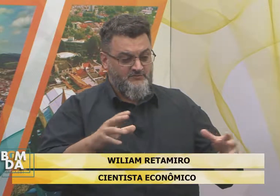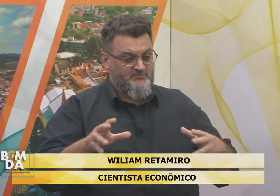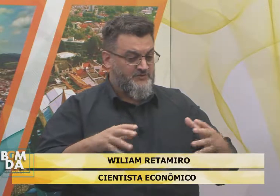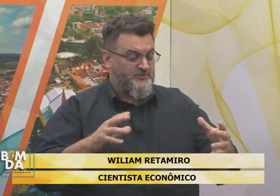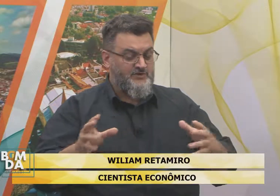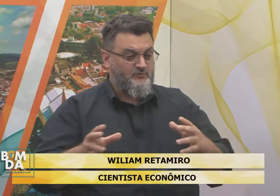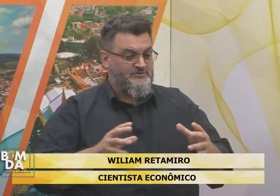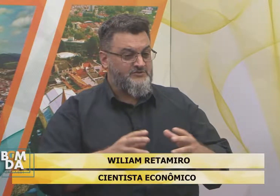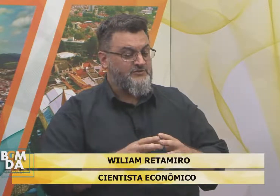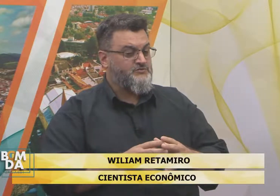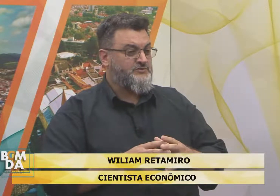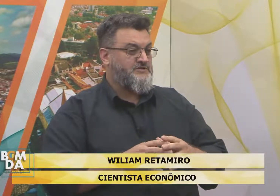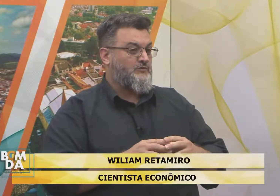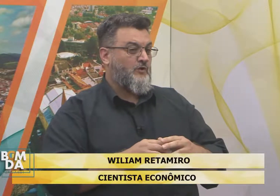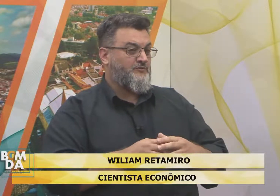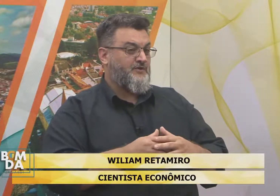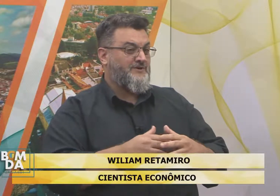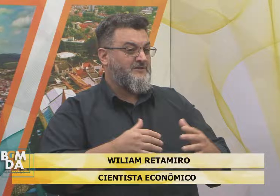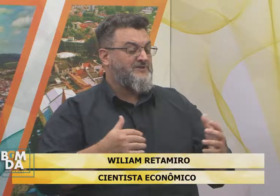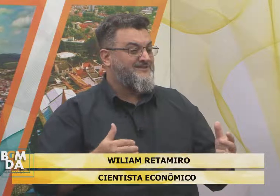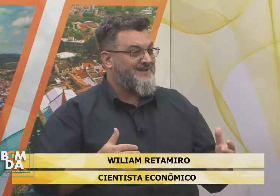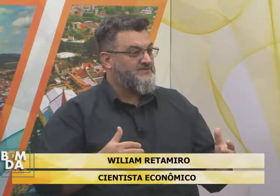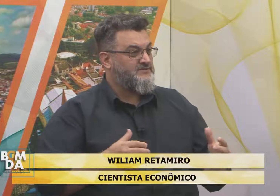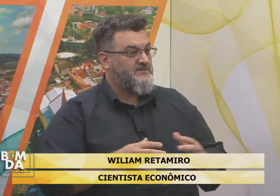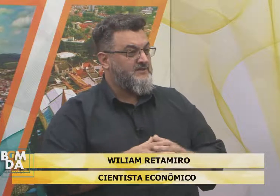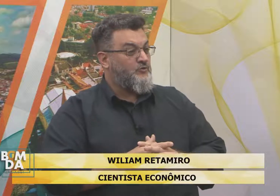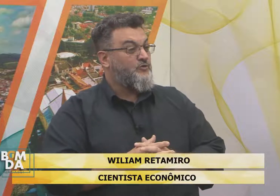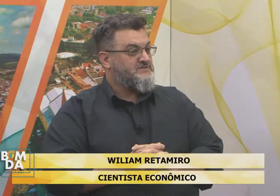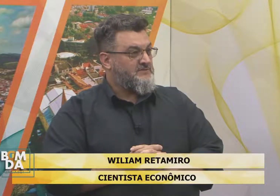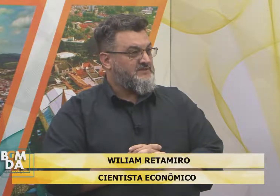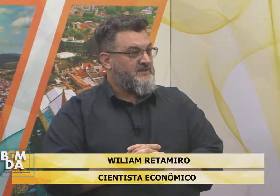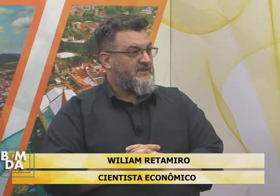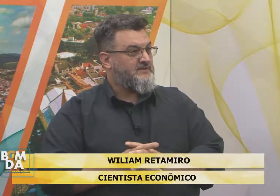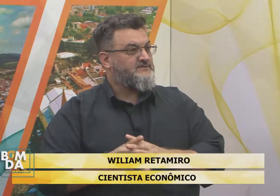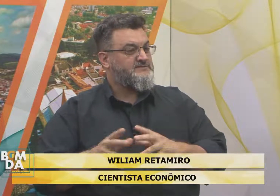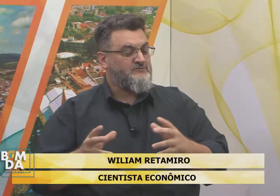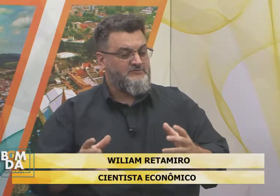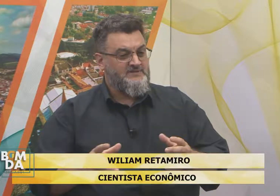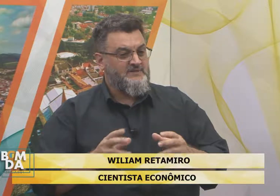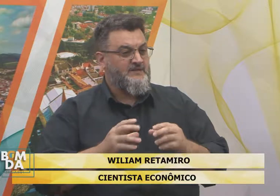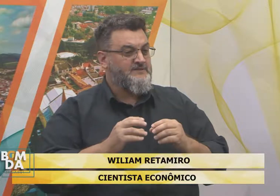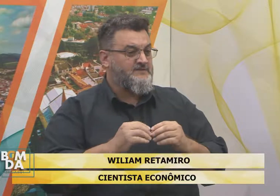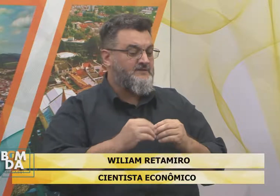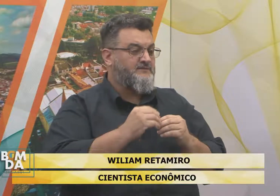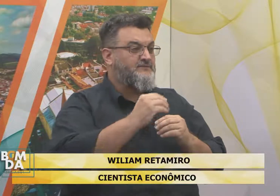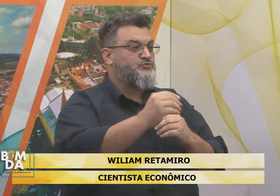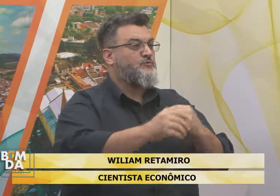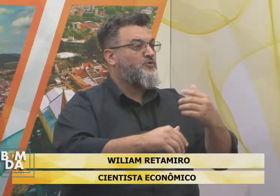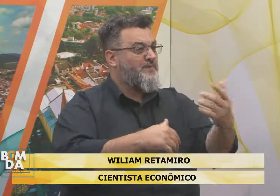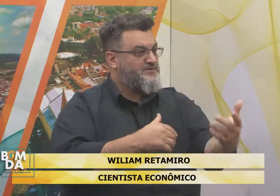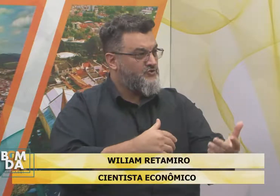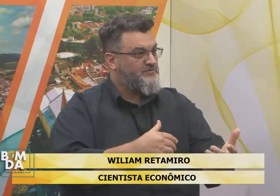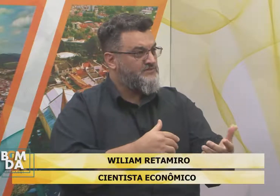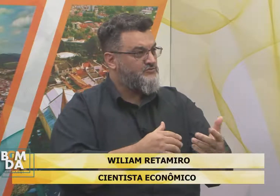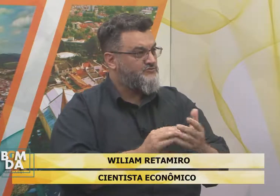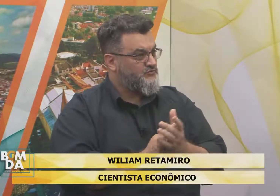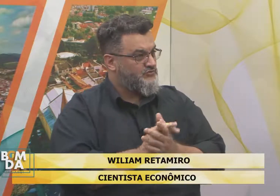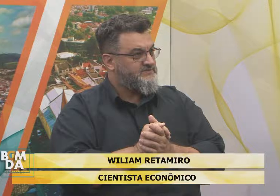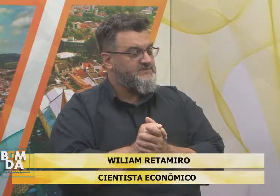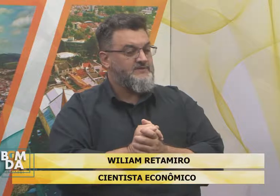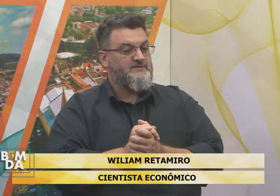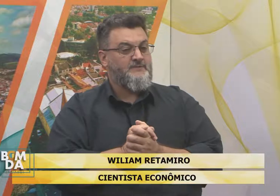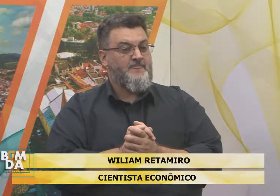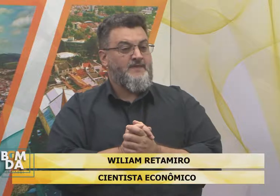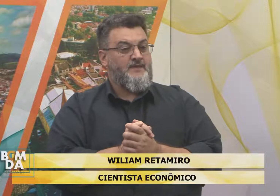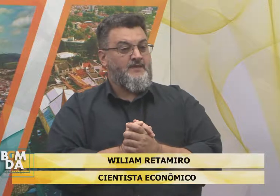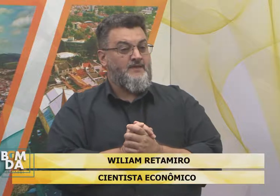Nós estamos vendo aí algumas situações na qual tem uma debilidade, né, orçamentária que está sendo constatada e que isso compromete algumas ações